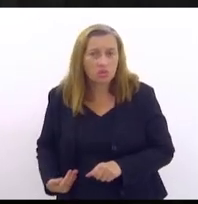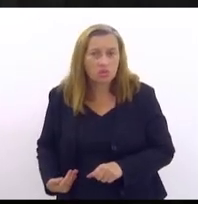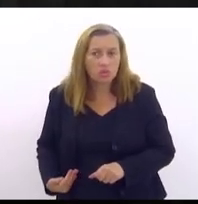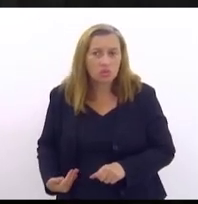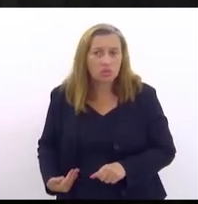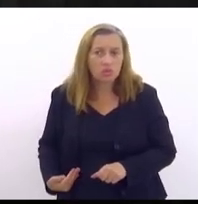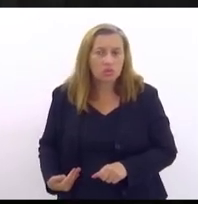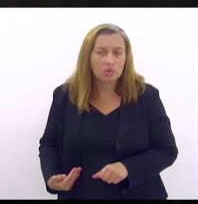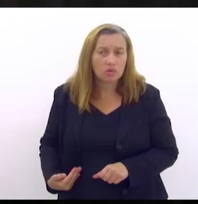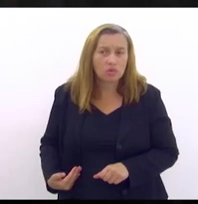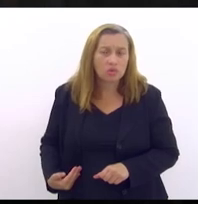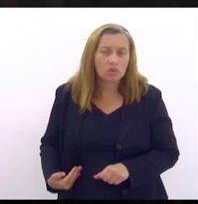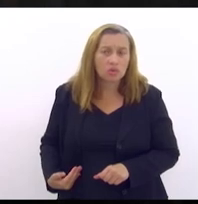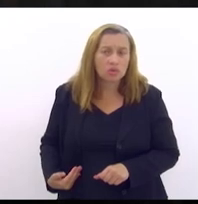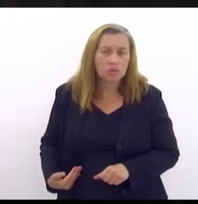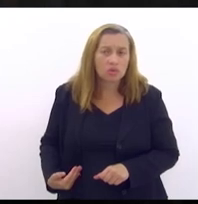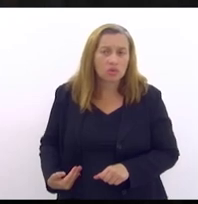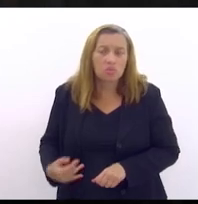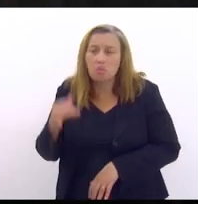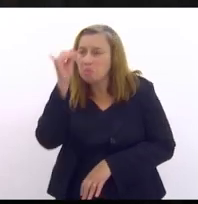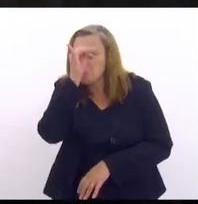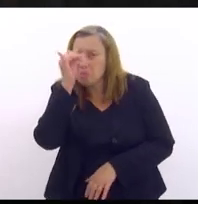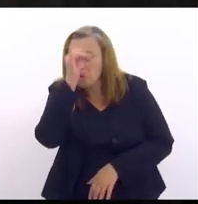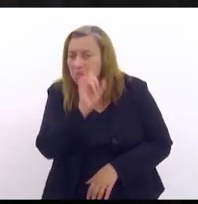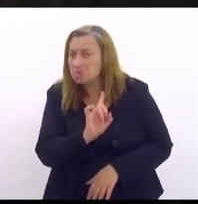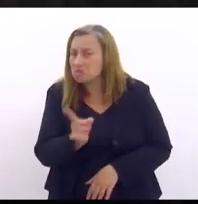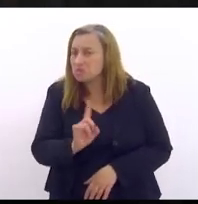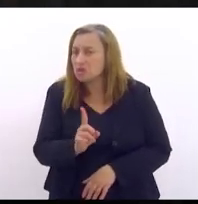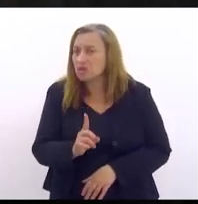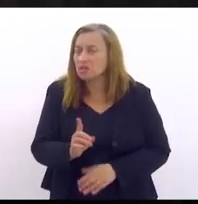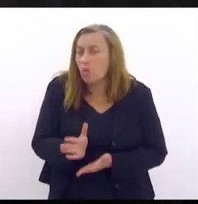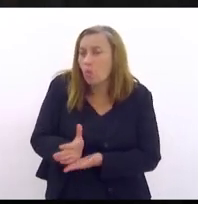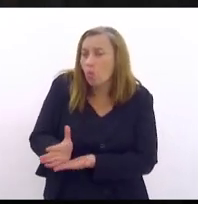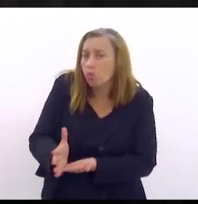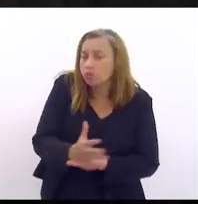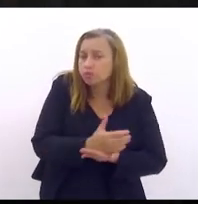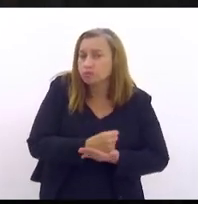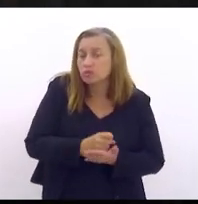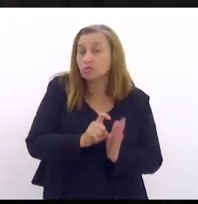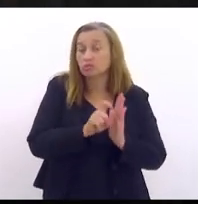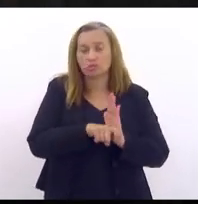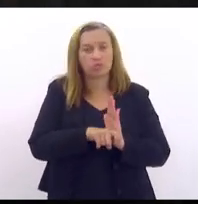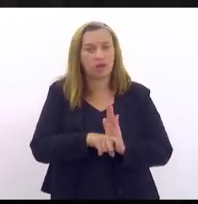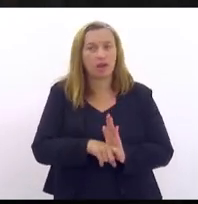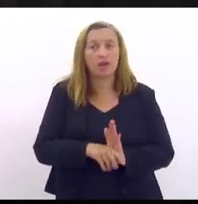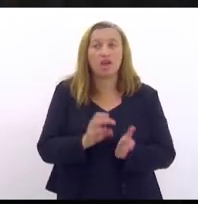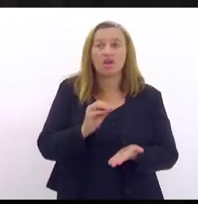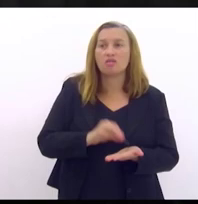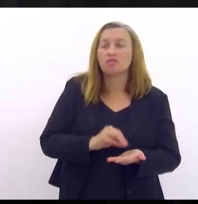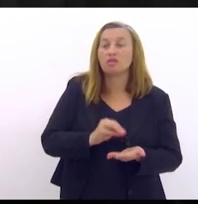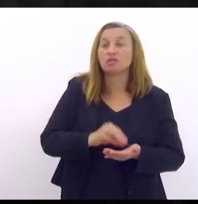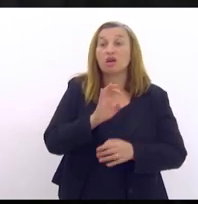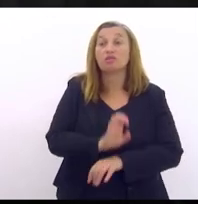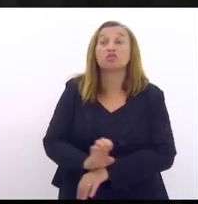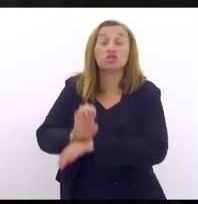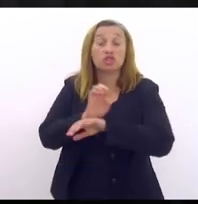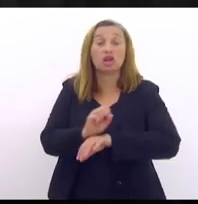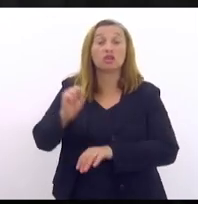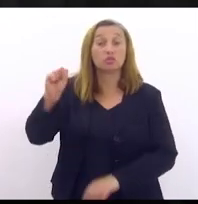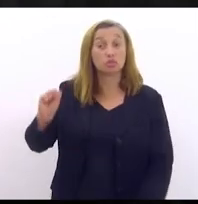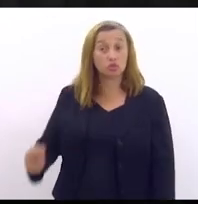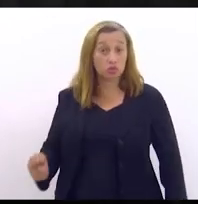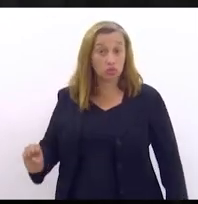que seja bobo em matéria de arrecadação. Faltavam os estados do